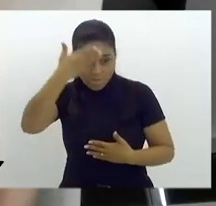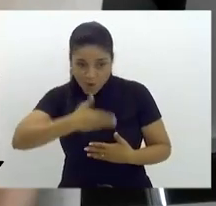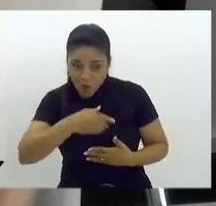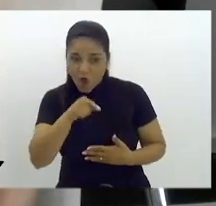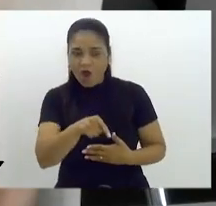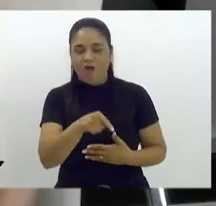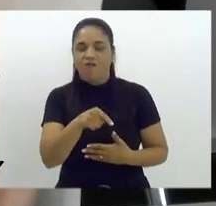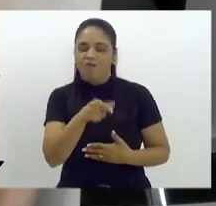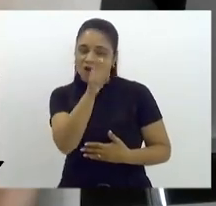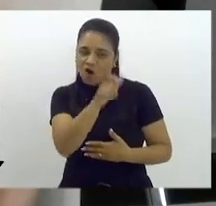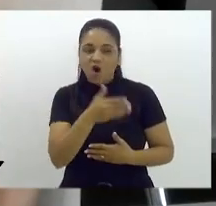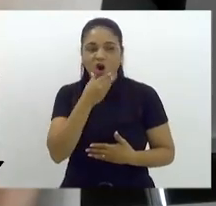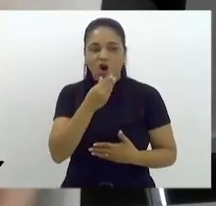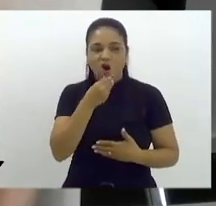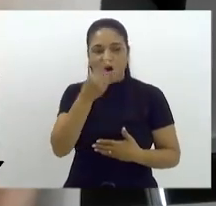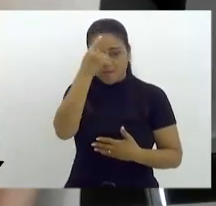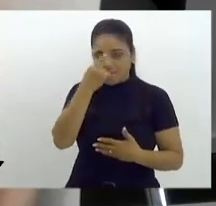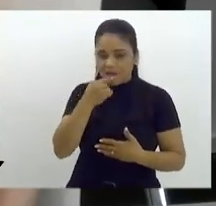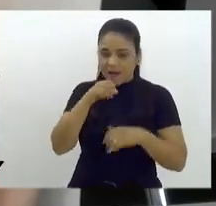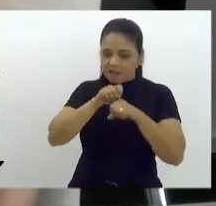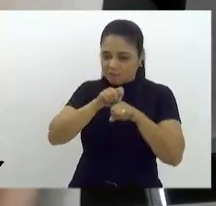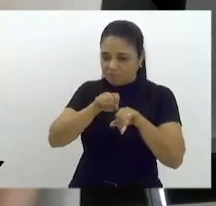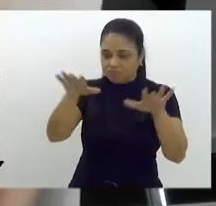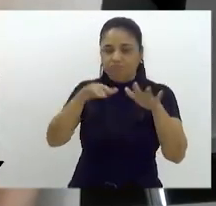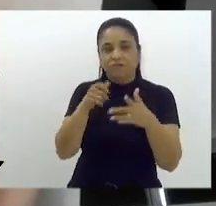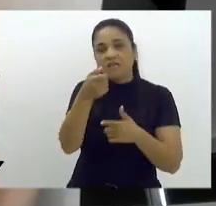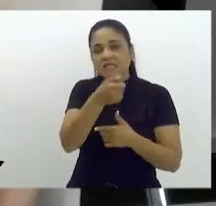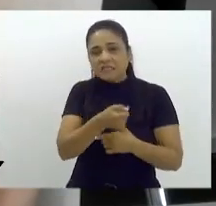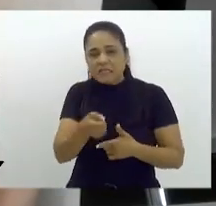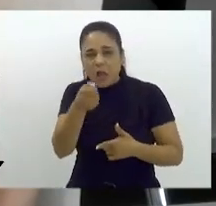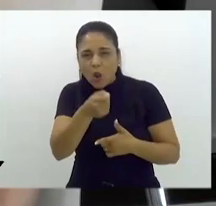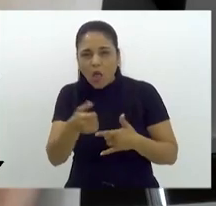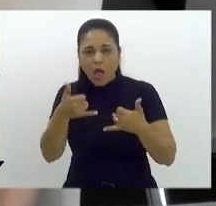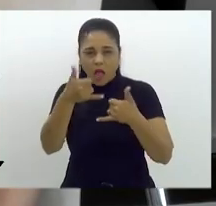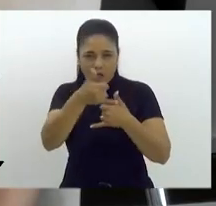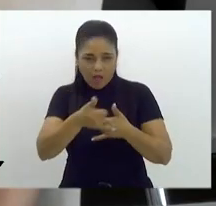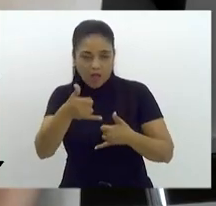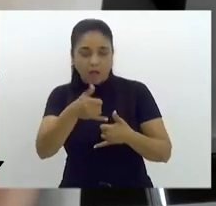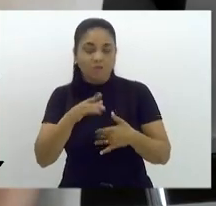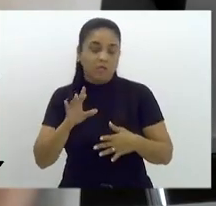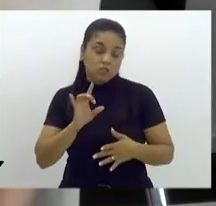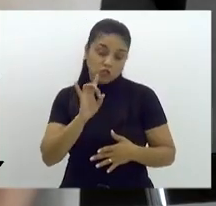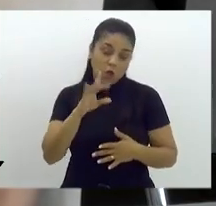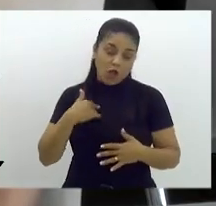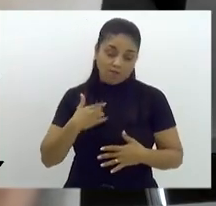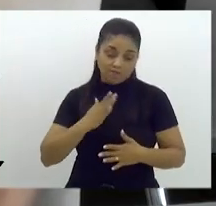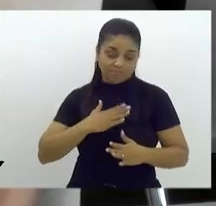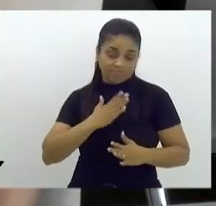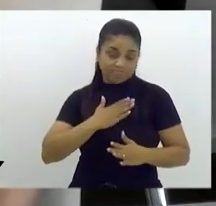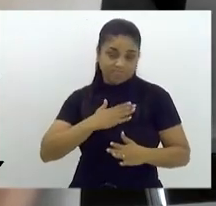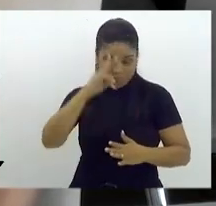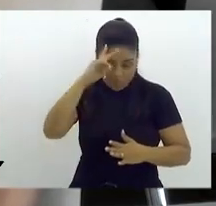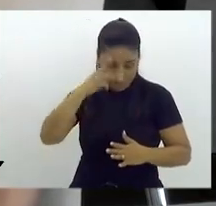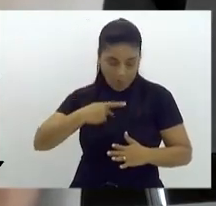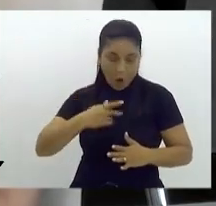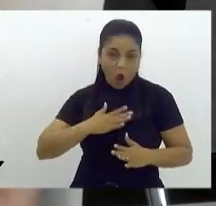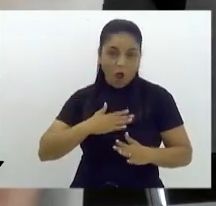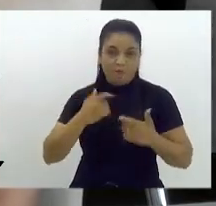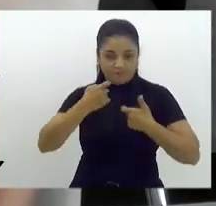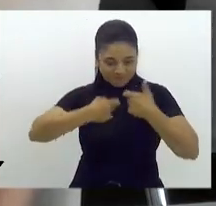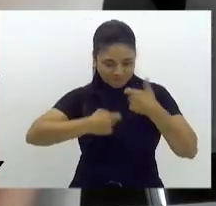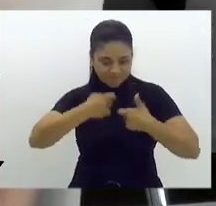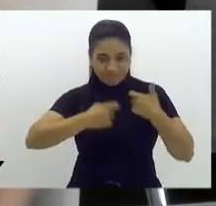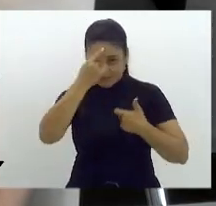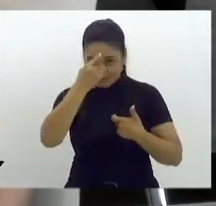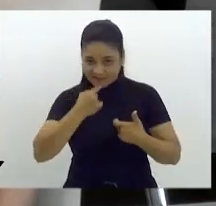aquela aquela imagem no próprio celular ou só ele tinha acesso que era uma cena íntima dos dois então não há grandes